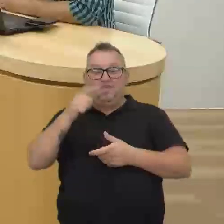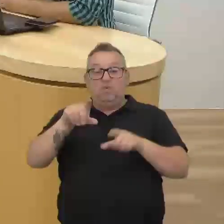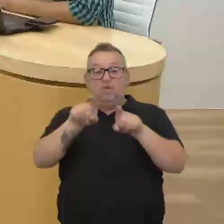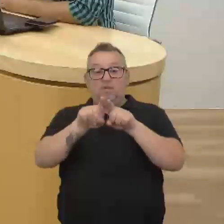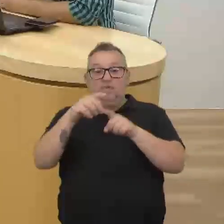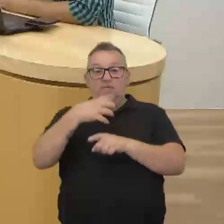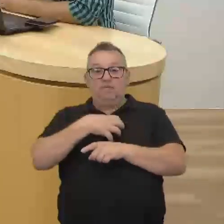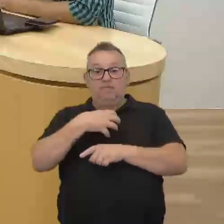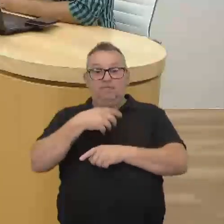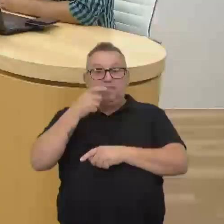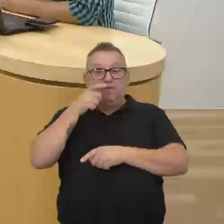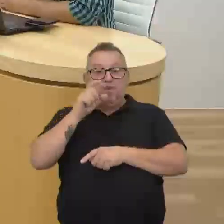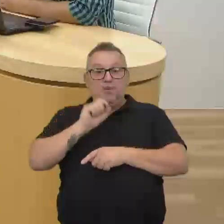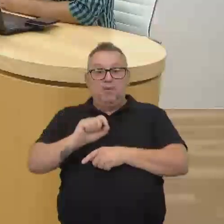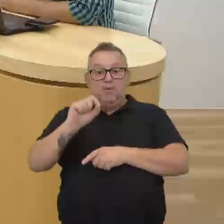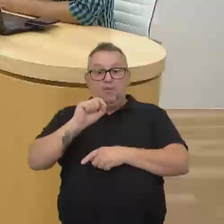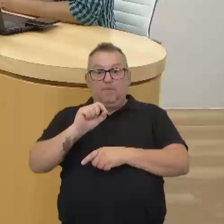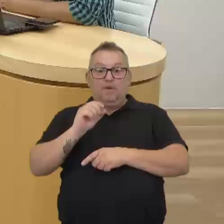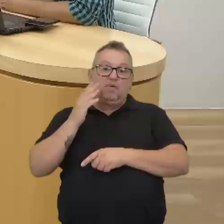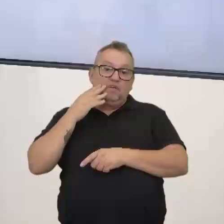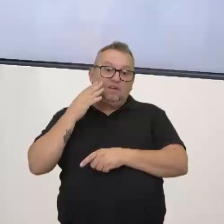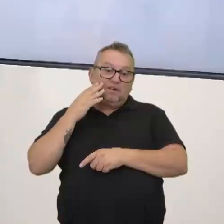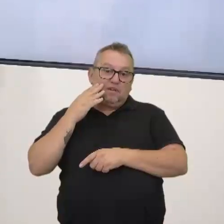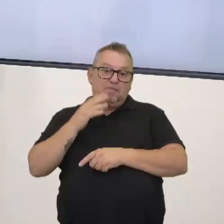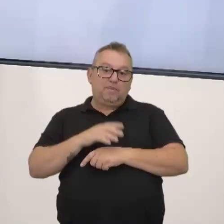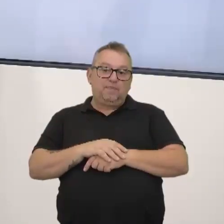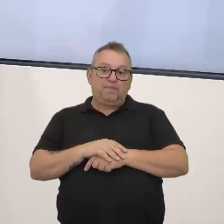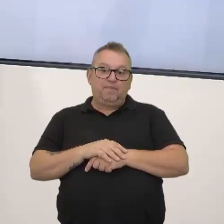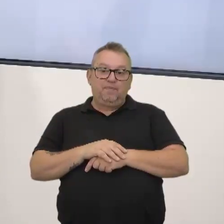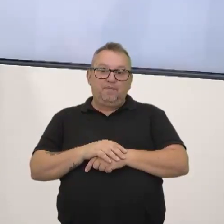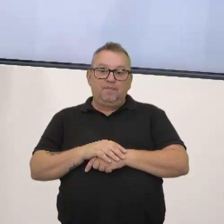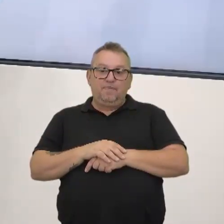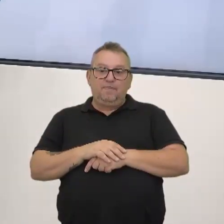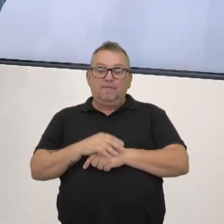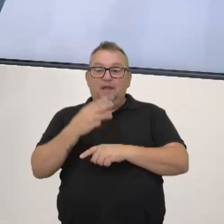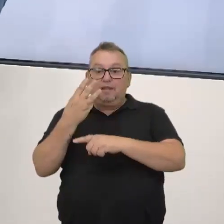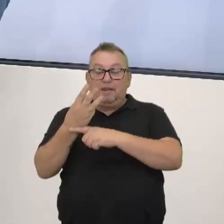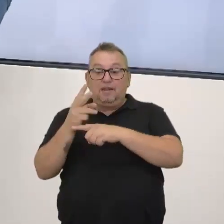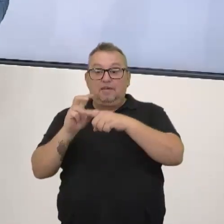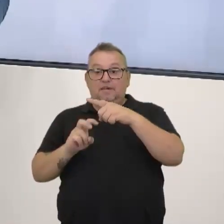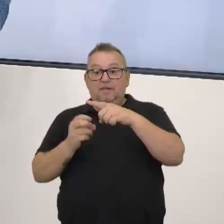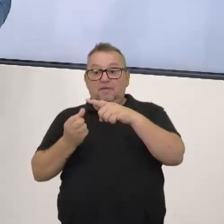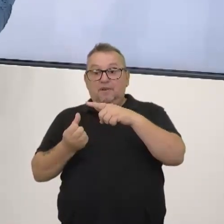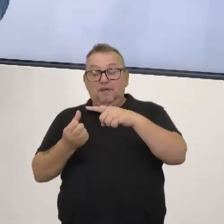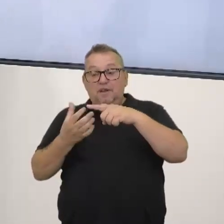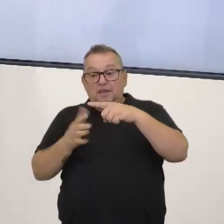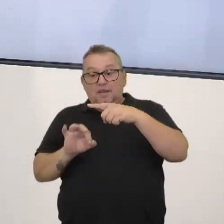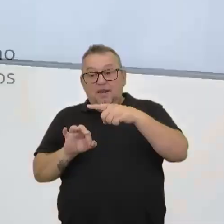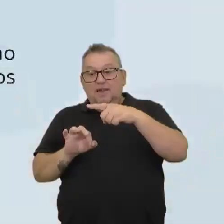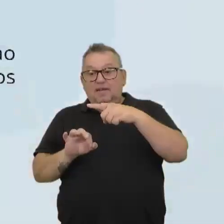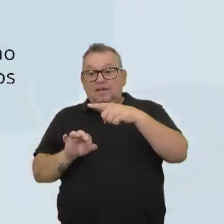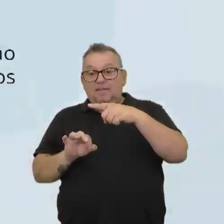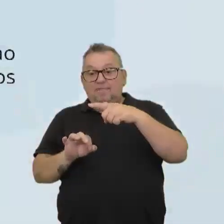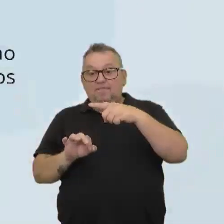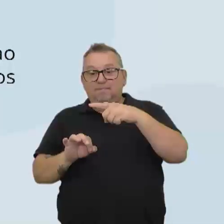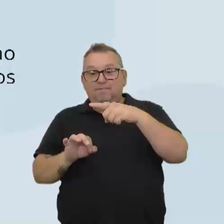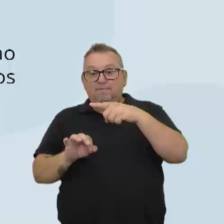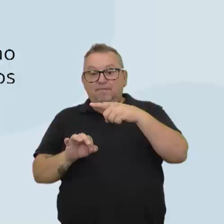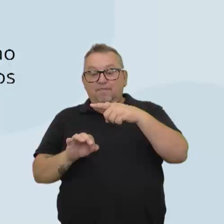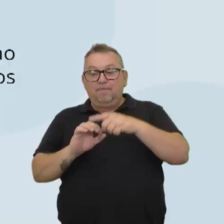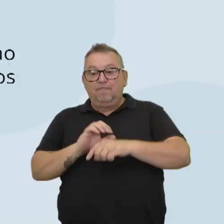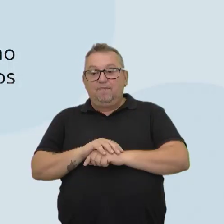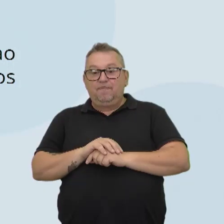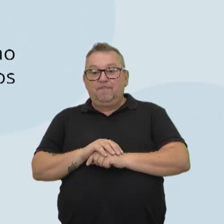de você observar é que essa aqui a gente já sabe, é intuitivo, né? 3 quintos, 6 décimos, você vê. O 3 foi para